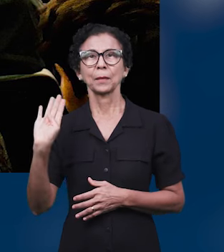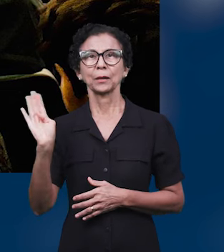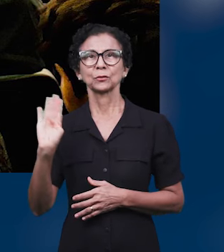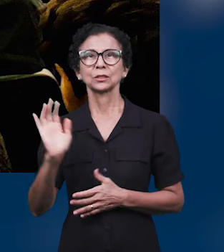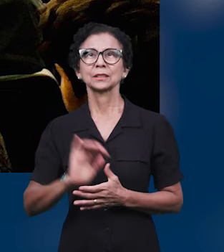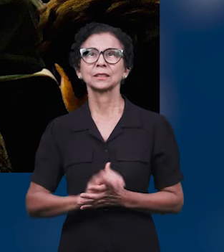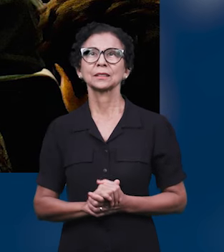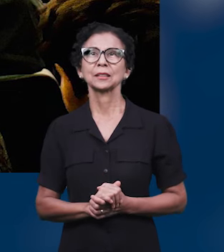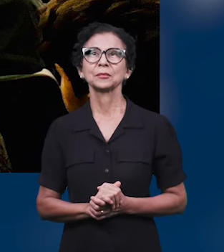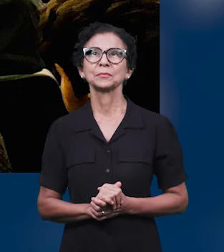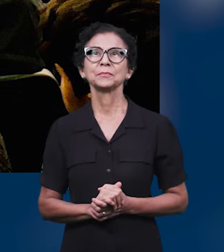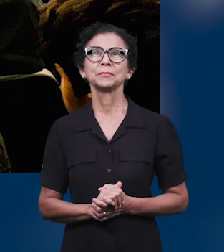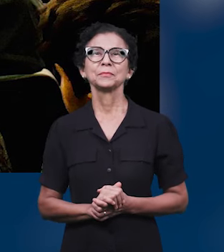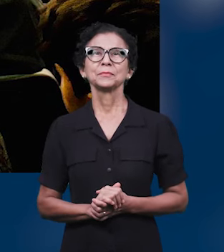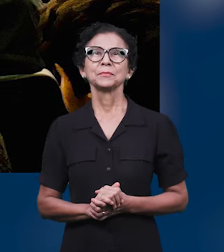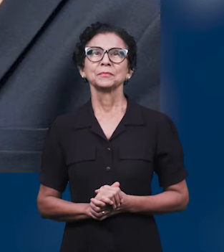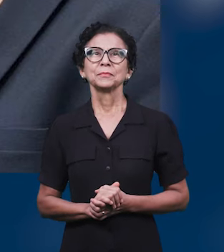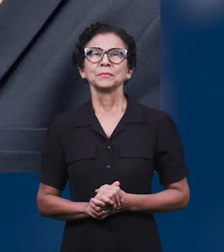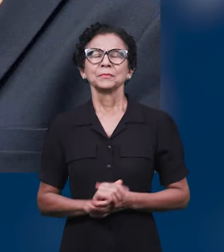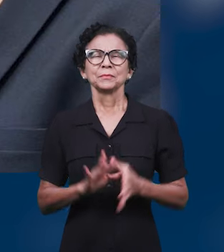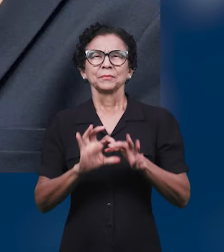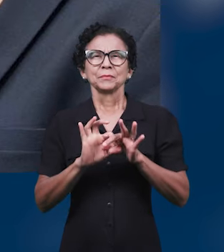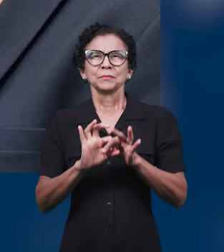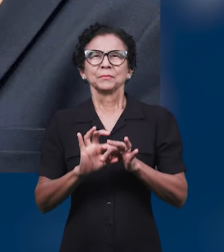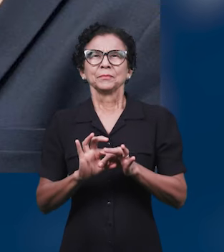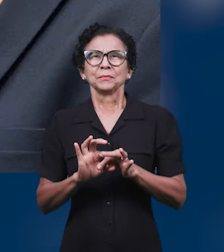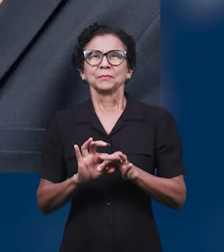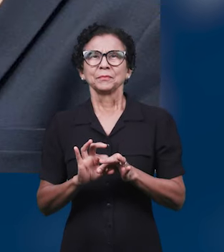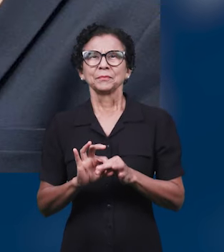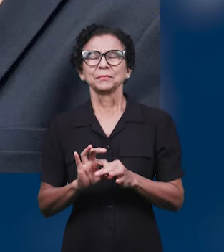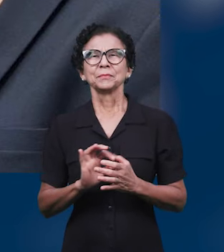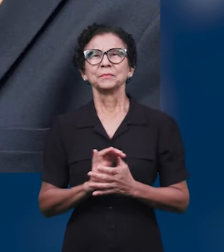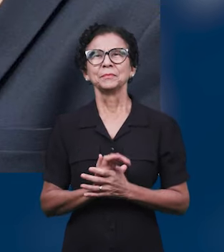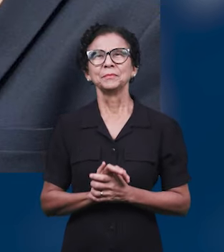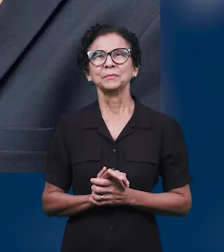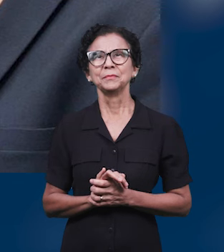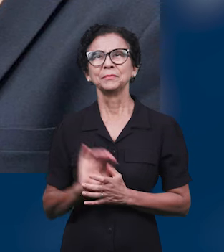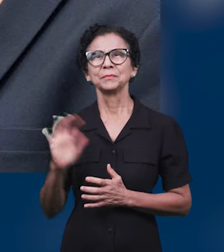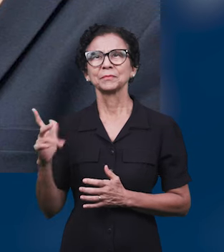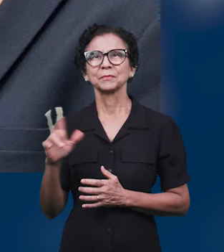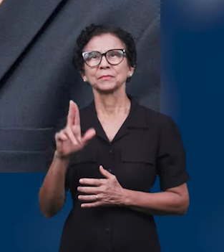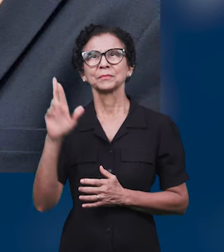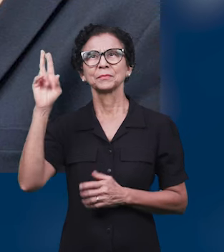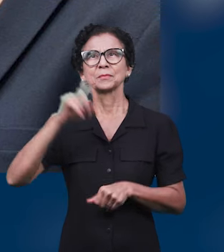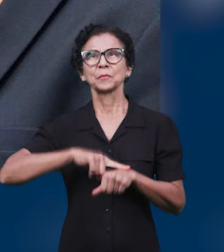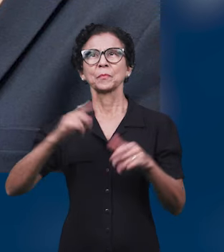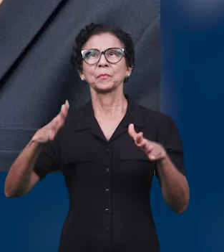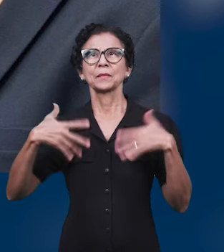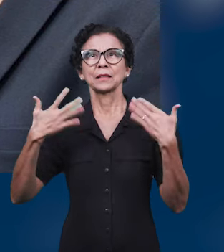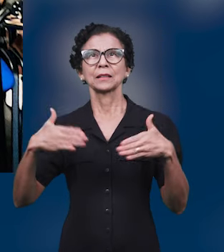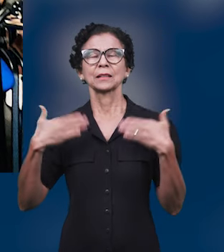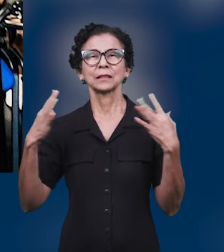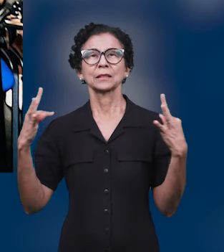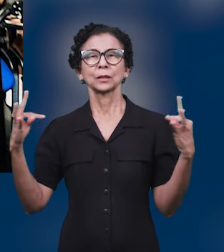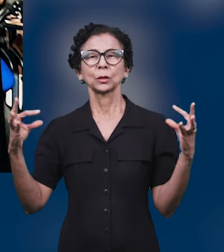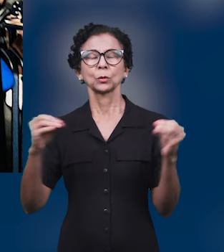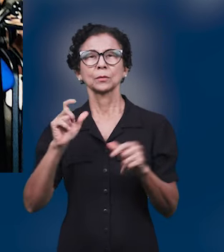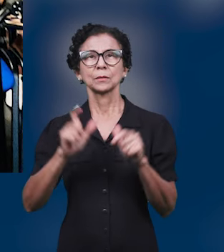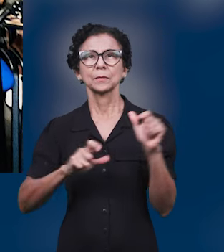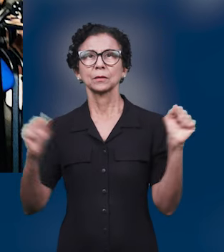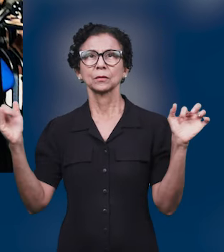pela consagração realizado esta semana, a igreja também participou de um culto especial com a ministração de uma ceia, onde o Senhor